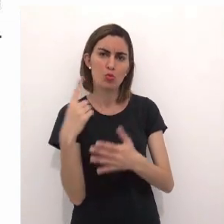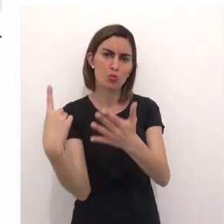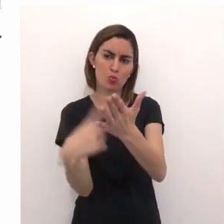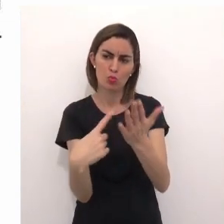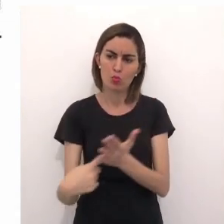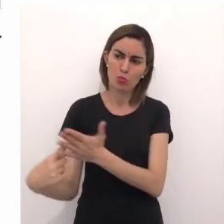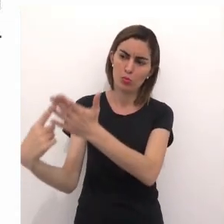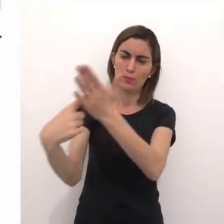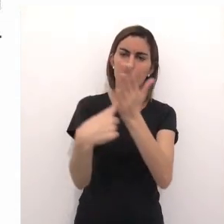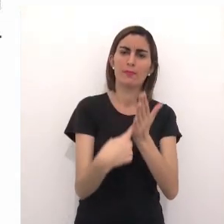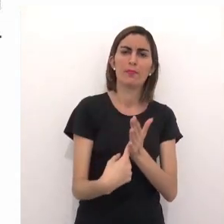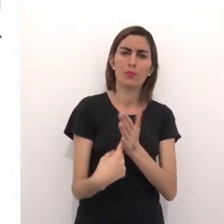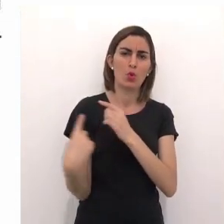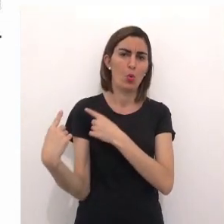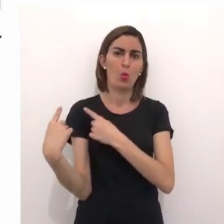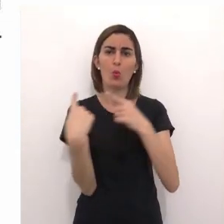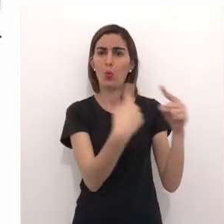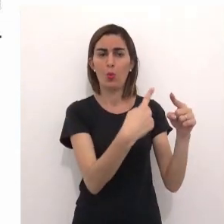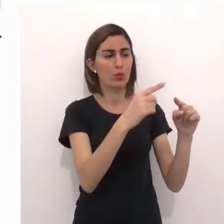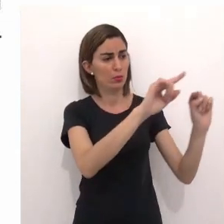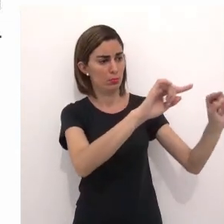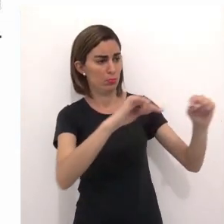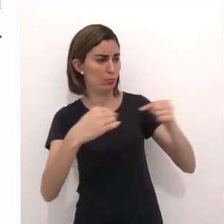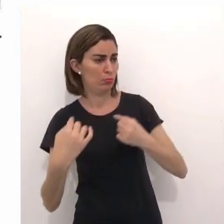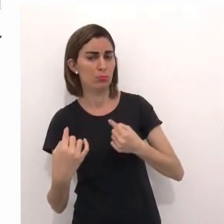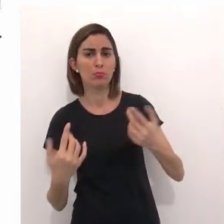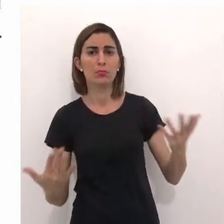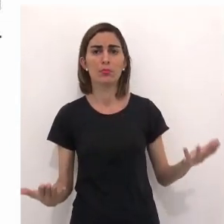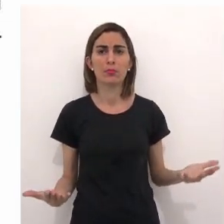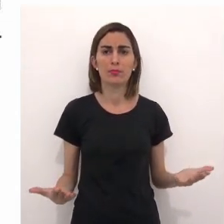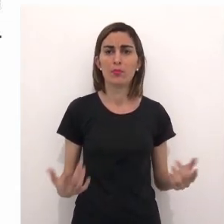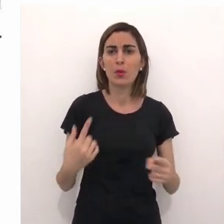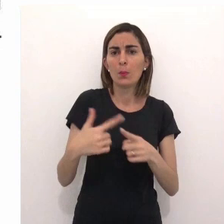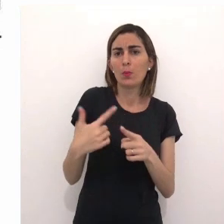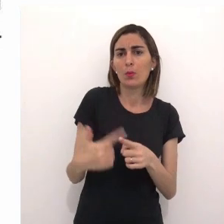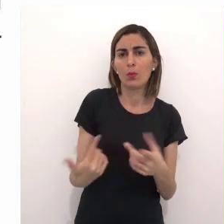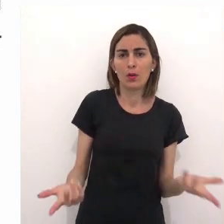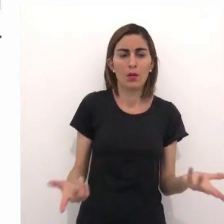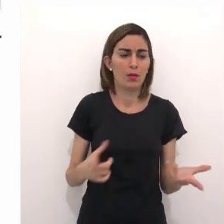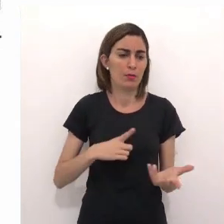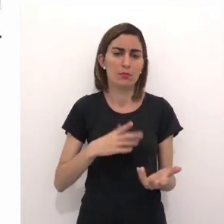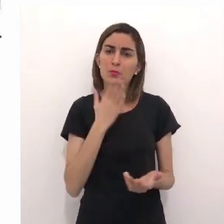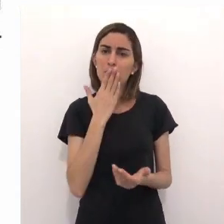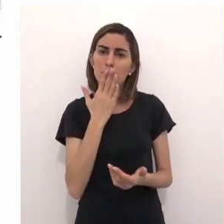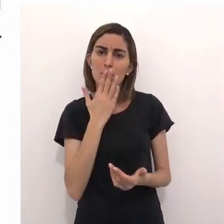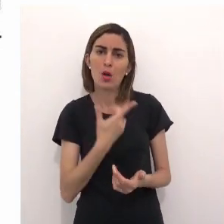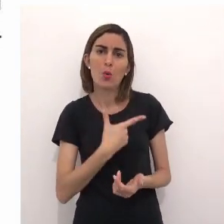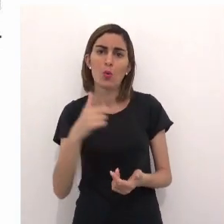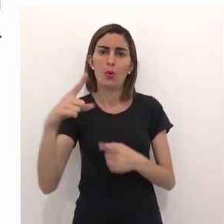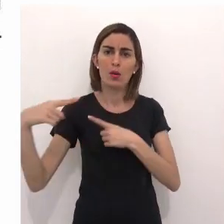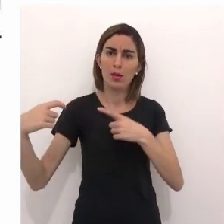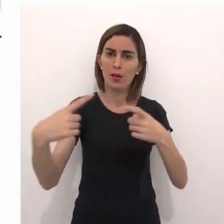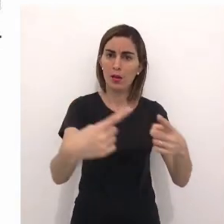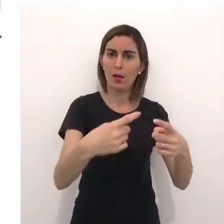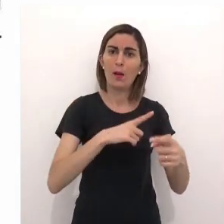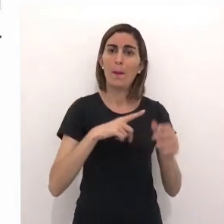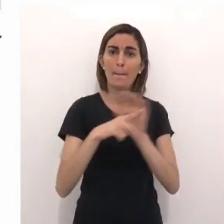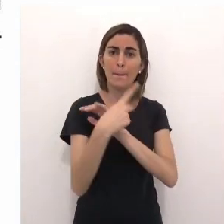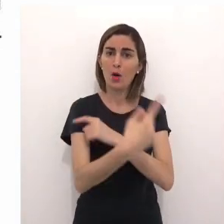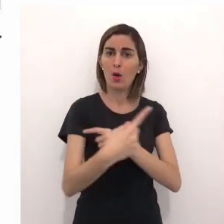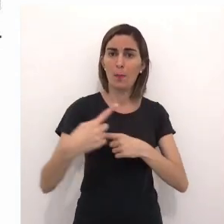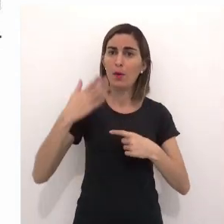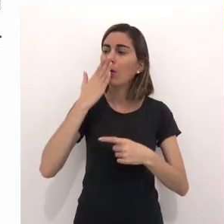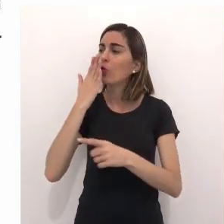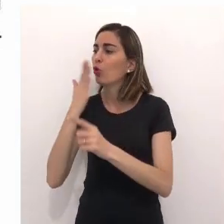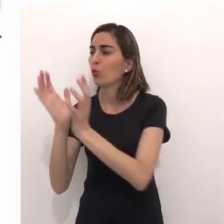unirem contra o inimigo comum. Porque tinha grupos indígenas que guerrilhavam contra os próprios